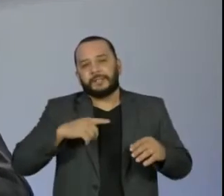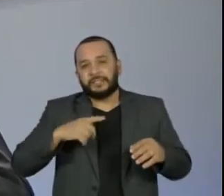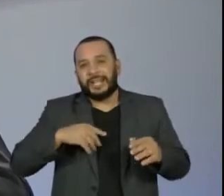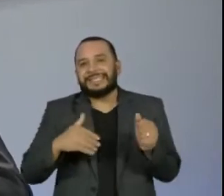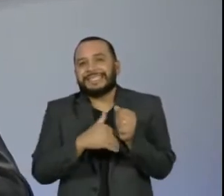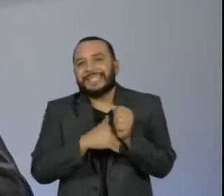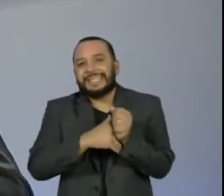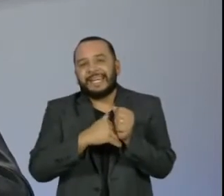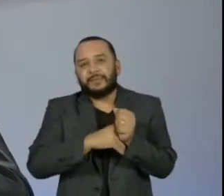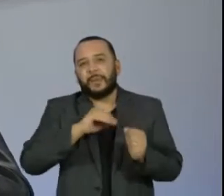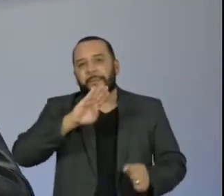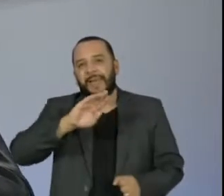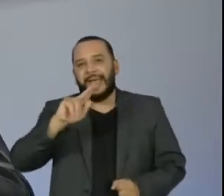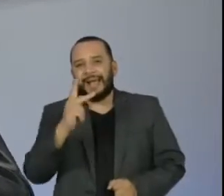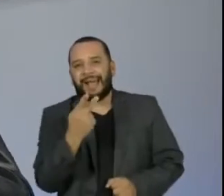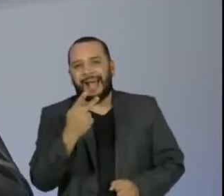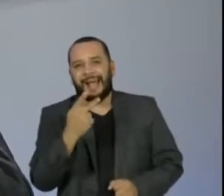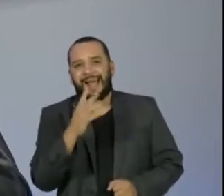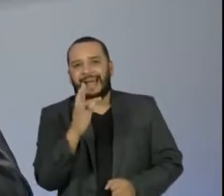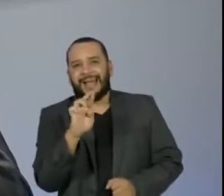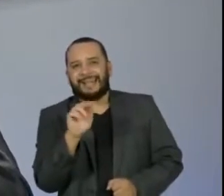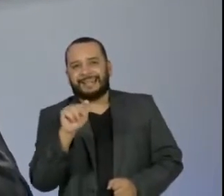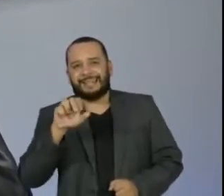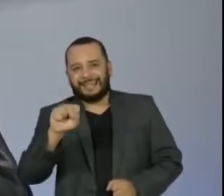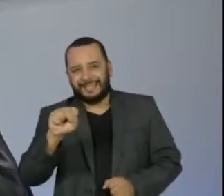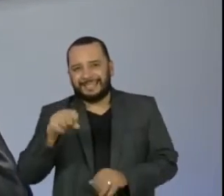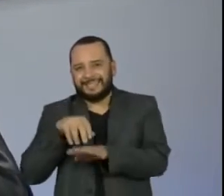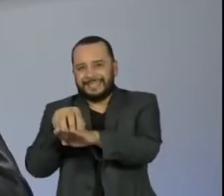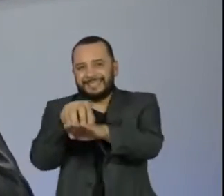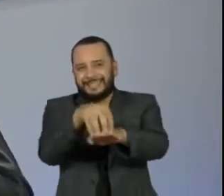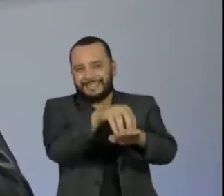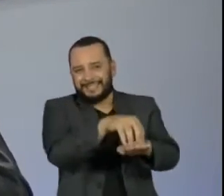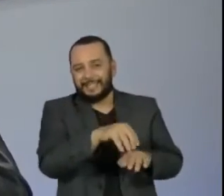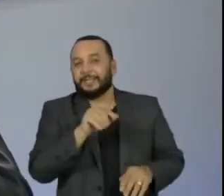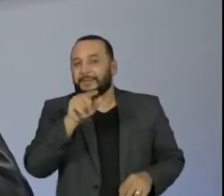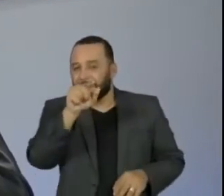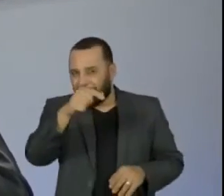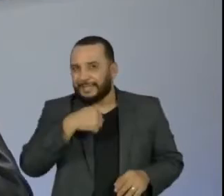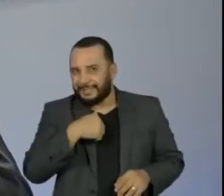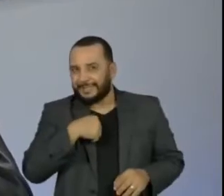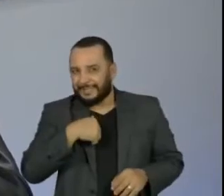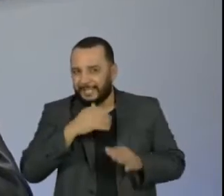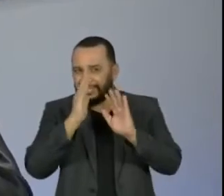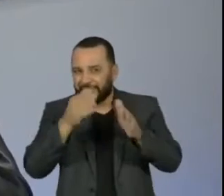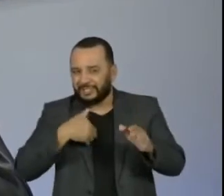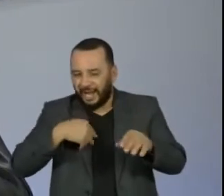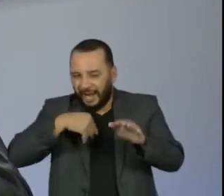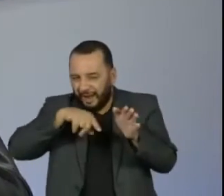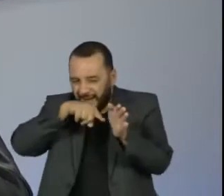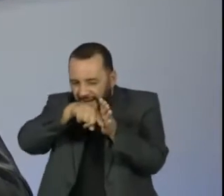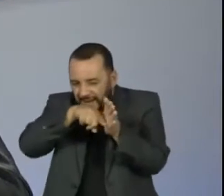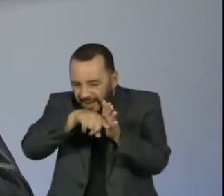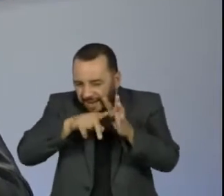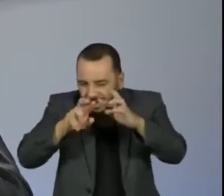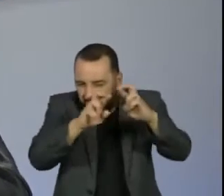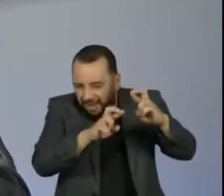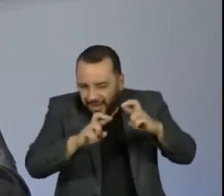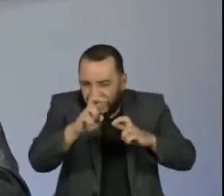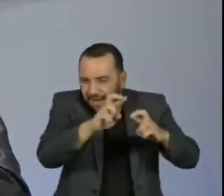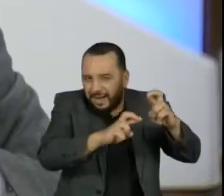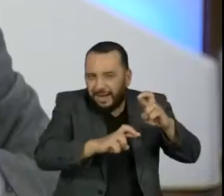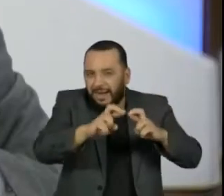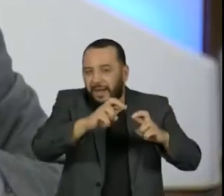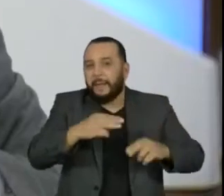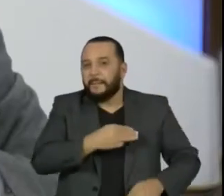é a empresa de trânsito ali de Belo Horizonte. O senhor rachou um pouco a caixa ali, teve aquela consultoria, o Ministério